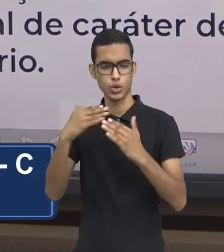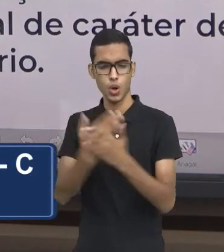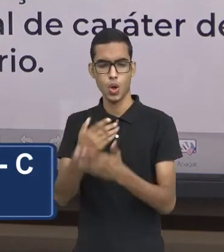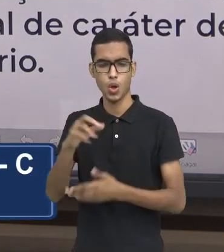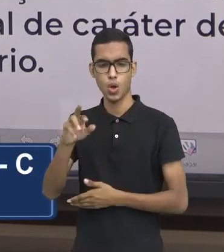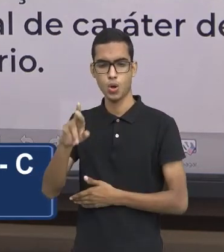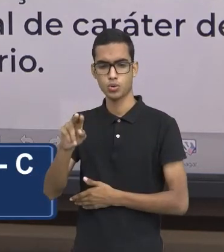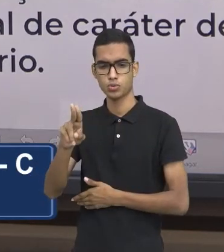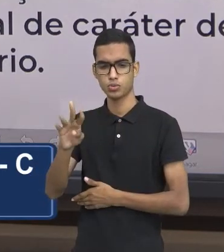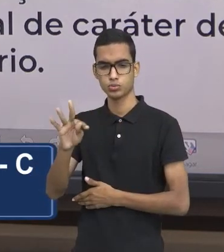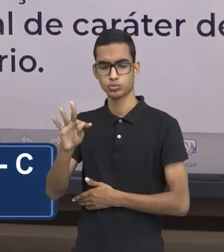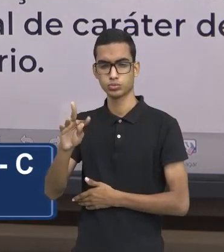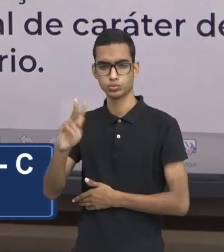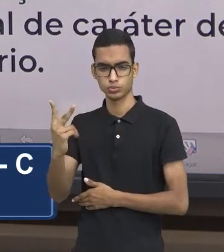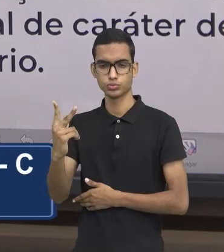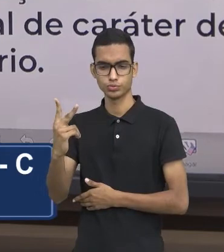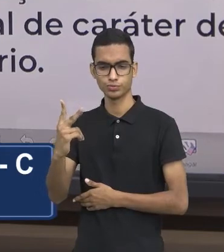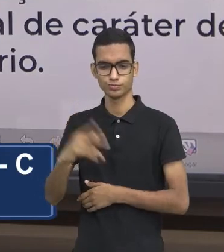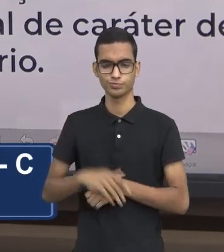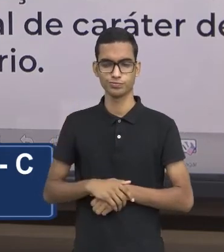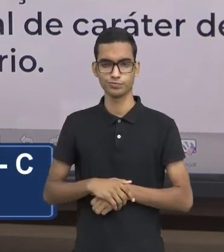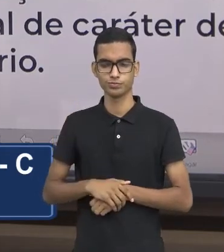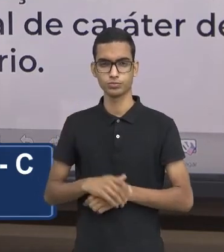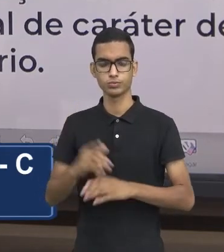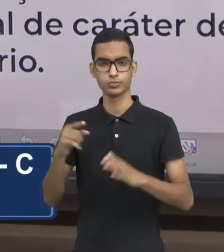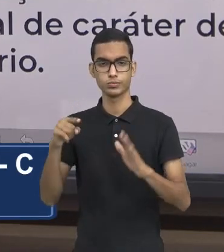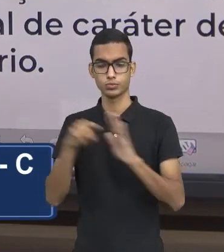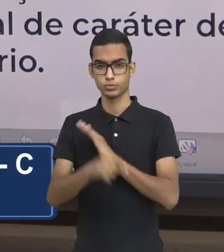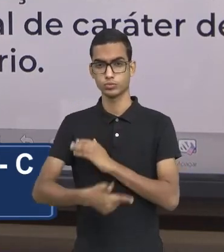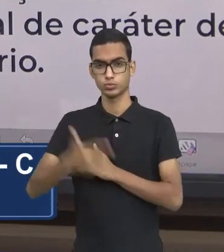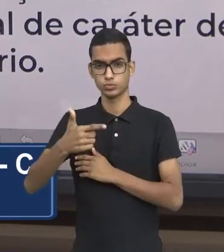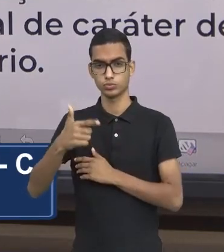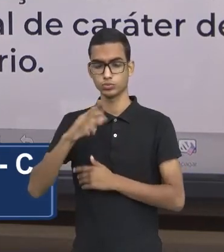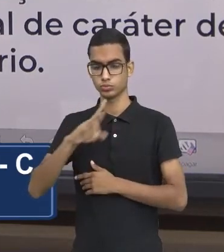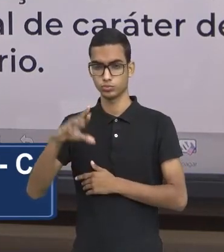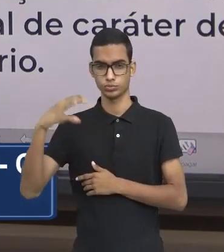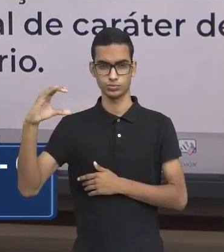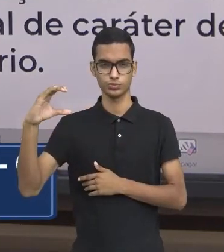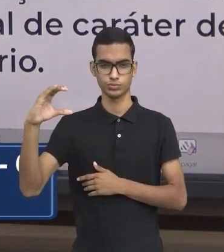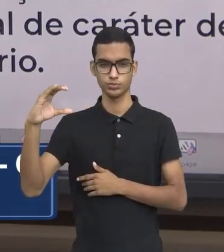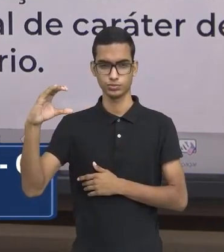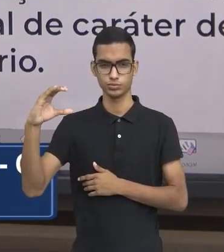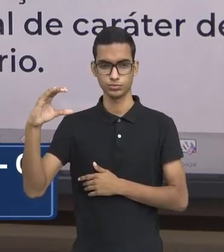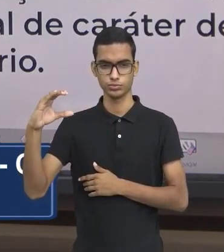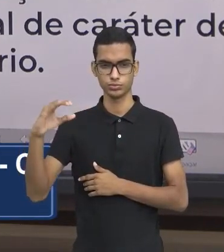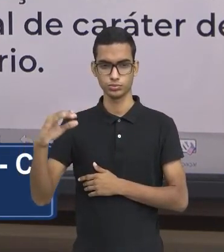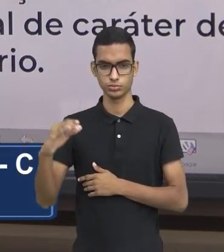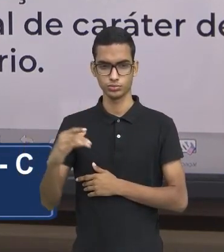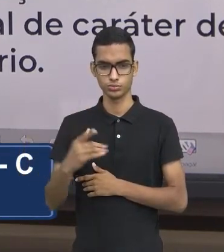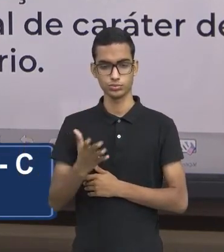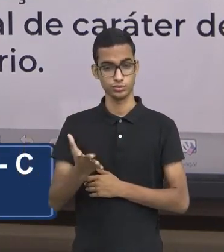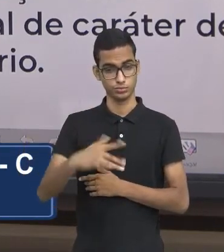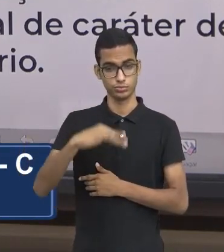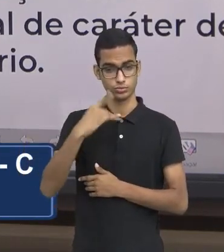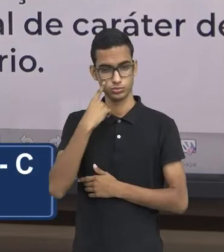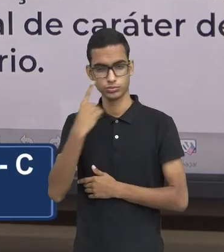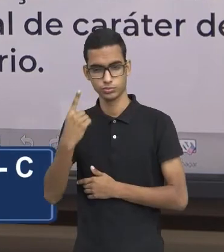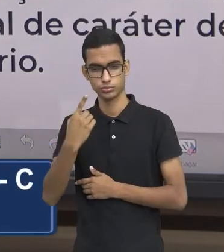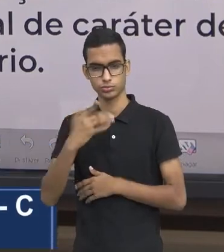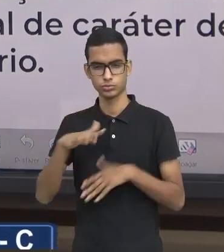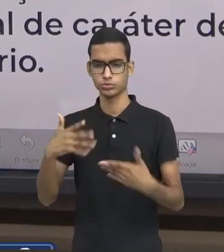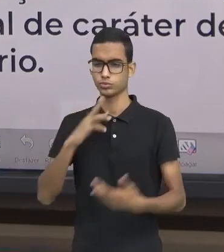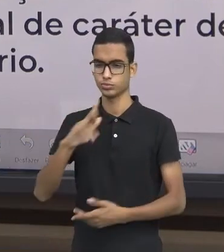Prestes Gonçalves, tá? Questão 2, ele diz que é a letra C. Mesma coisa, Marcos. Vamos ver aí qual é a